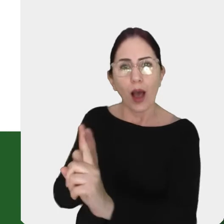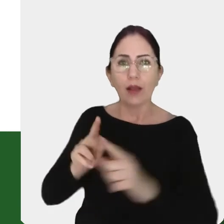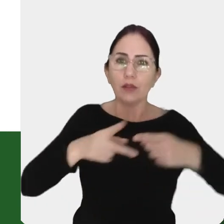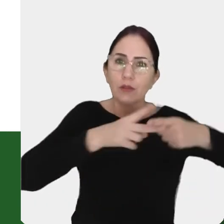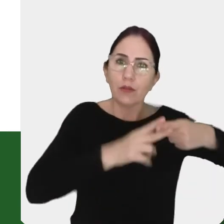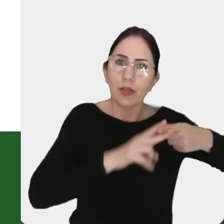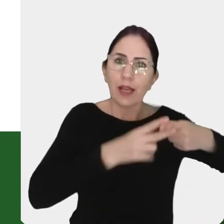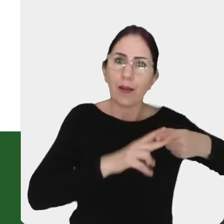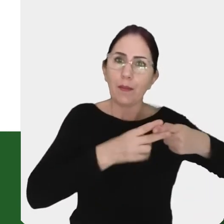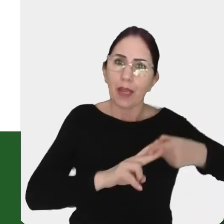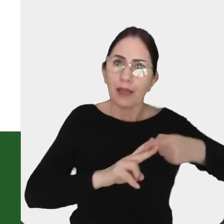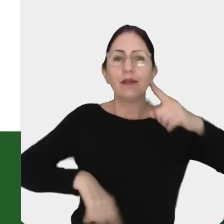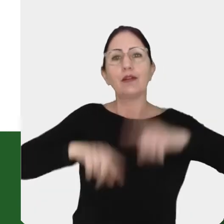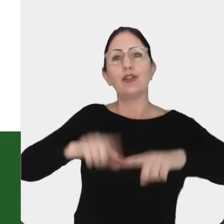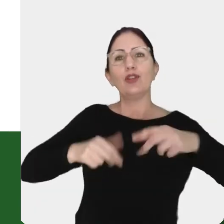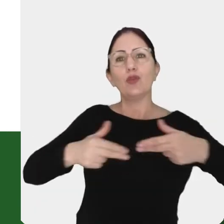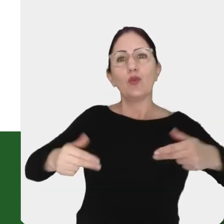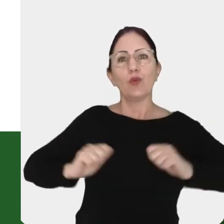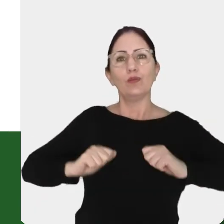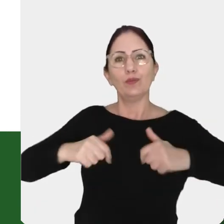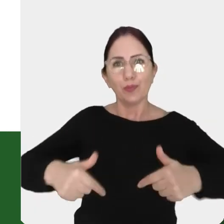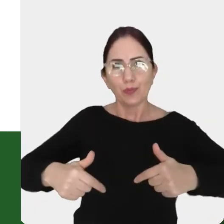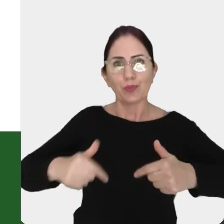o objeto da ação.